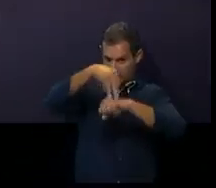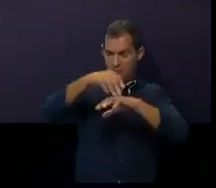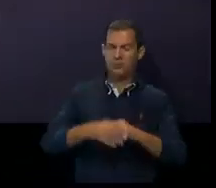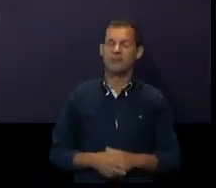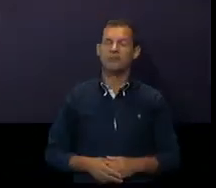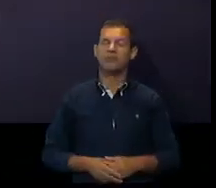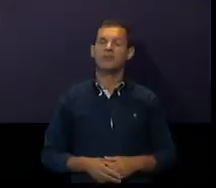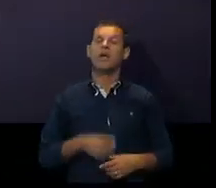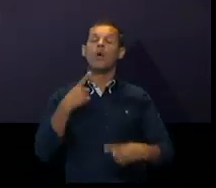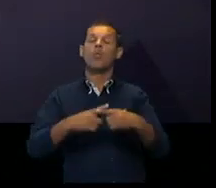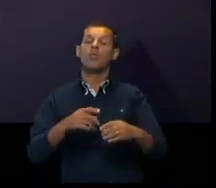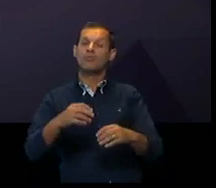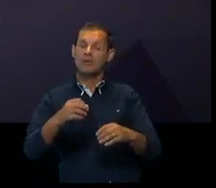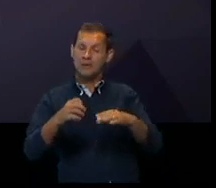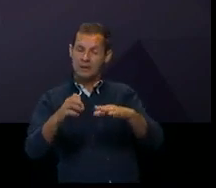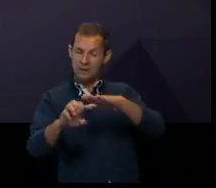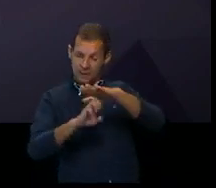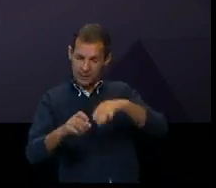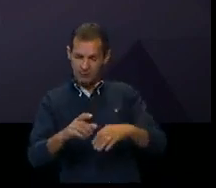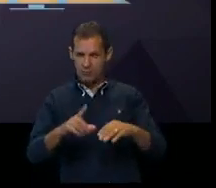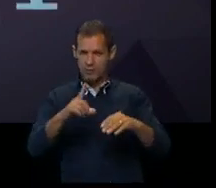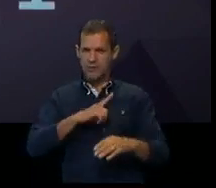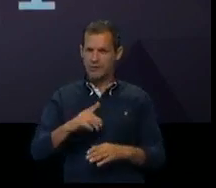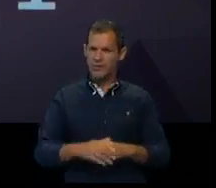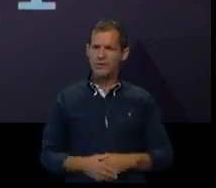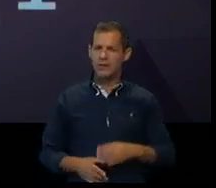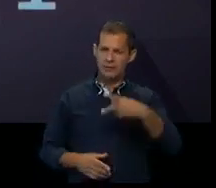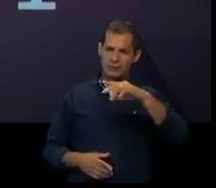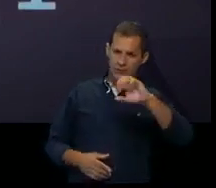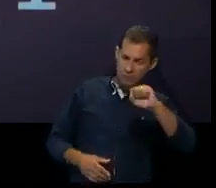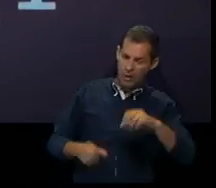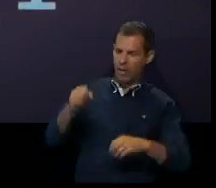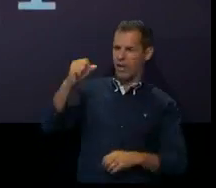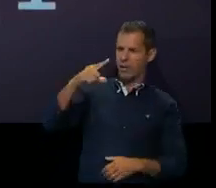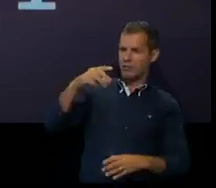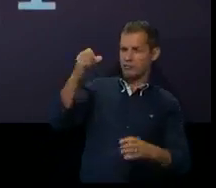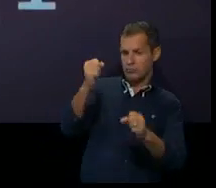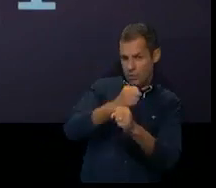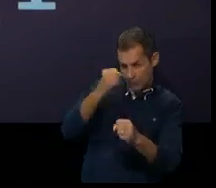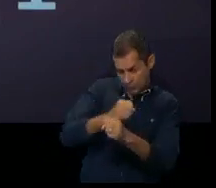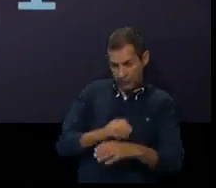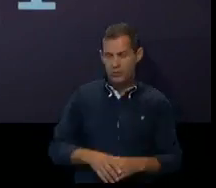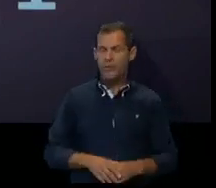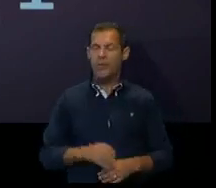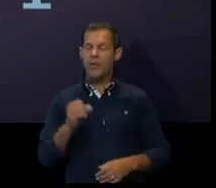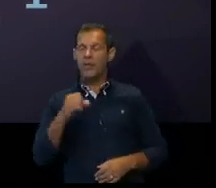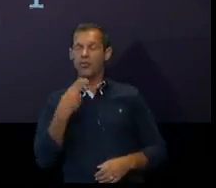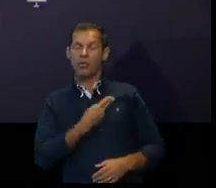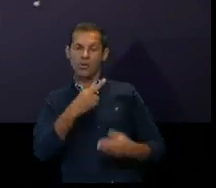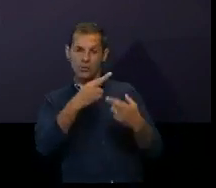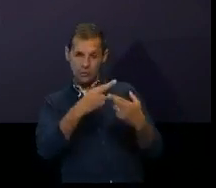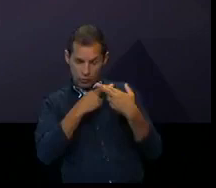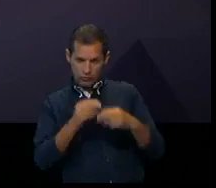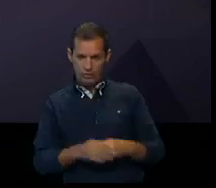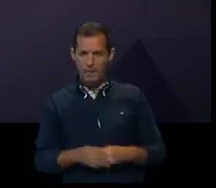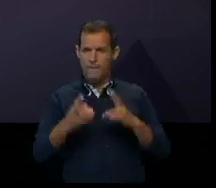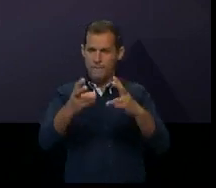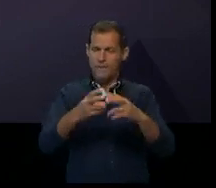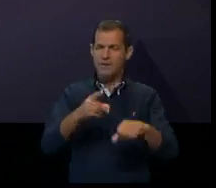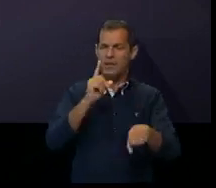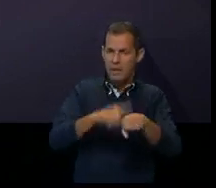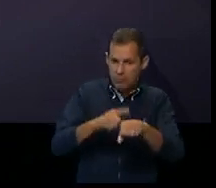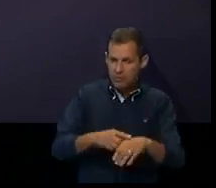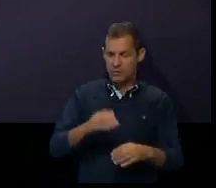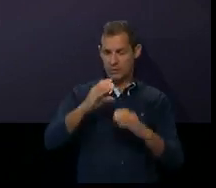sustentabilidade. Isso porque a construtora passou a oferecer placas solares nas suas construções. Foi nossa responsabilidade definir o tempo